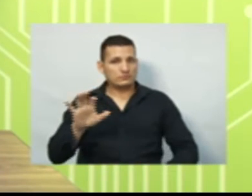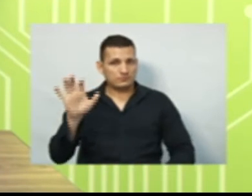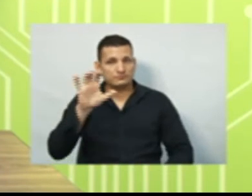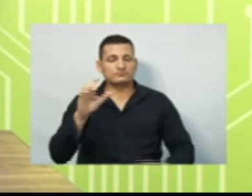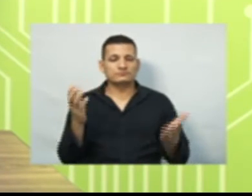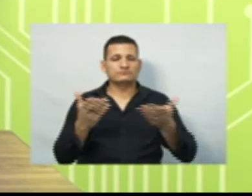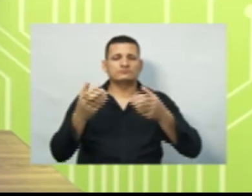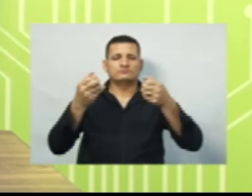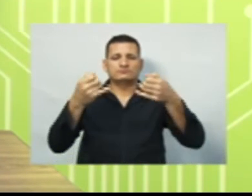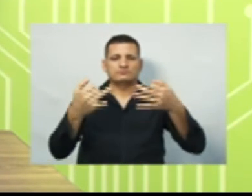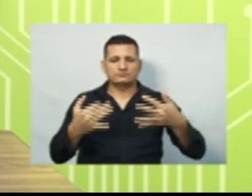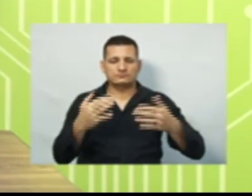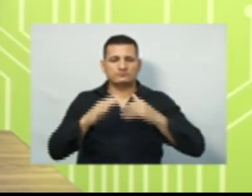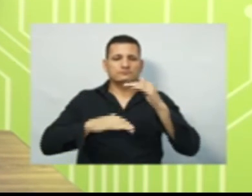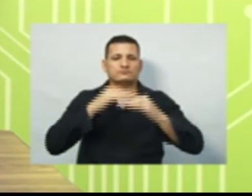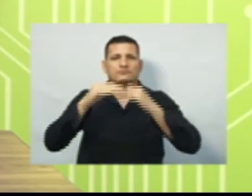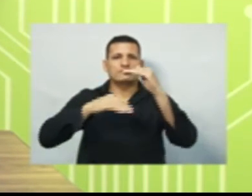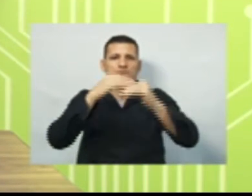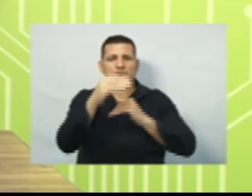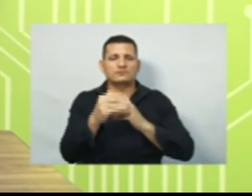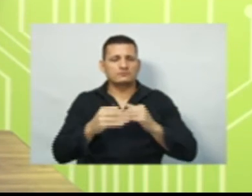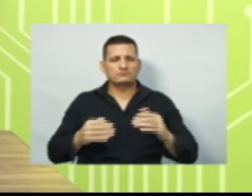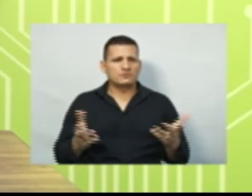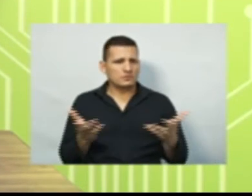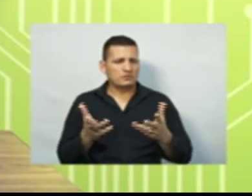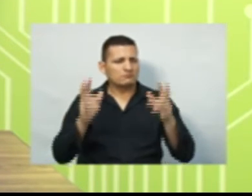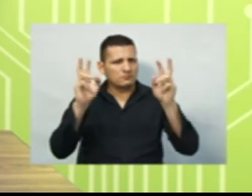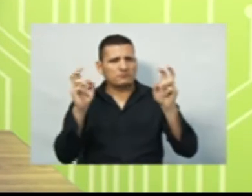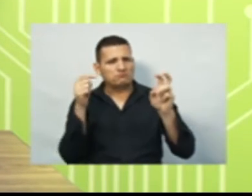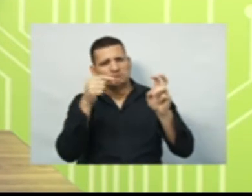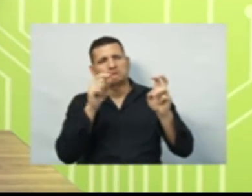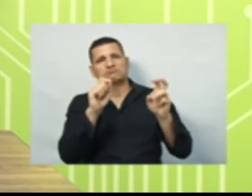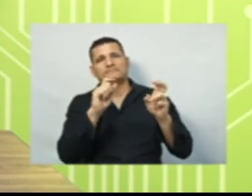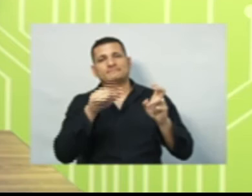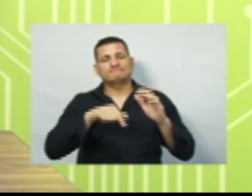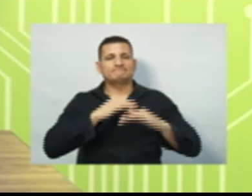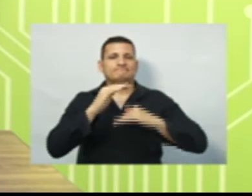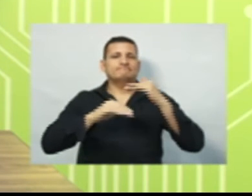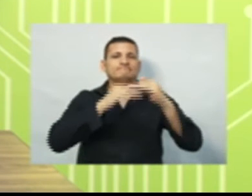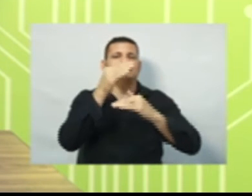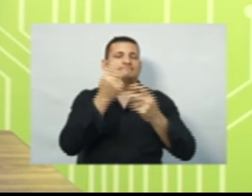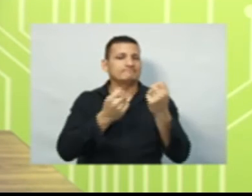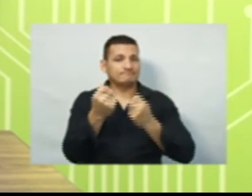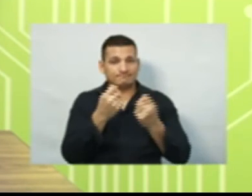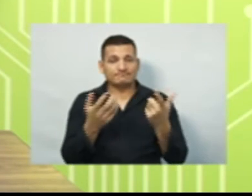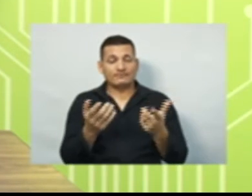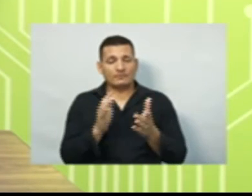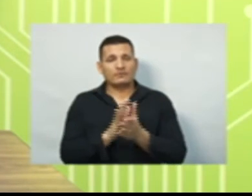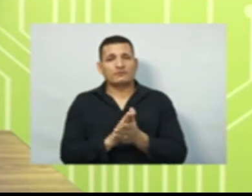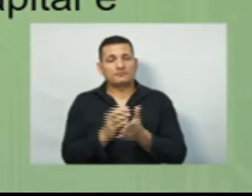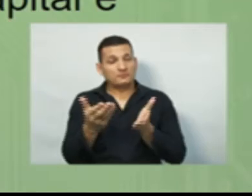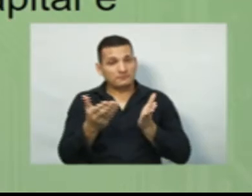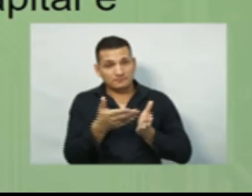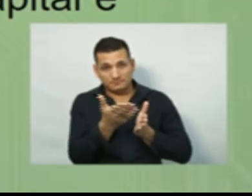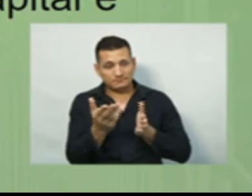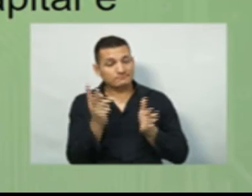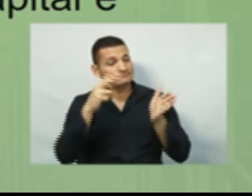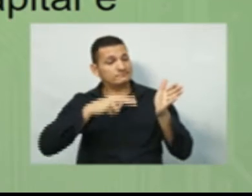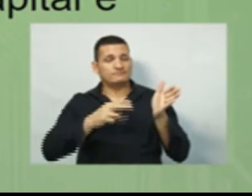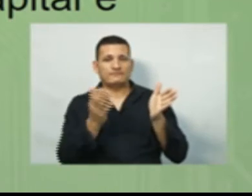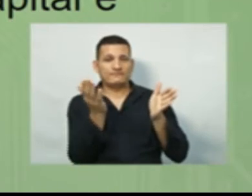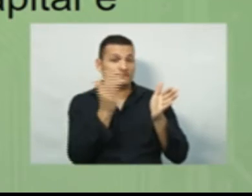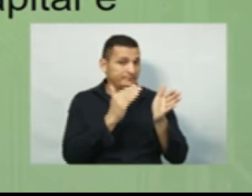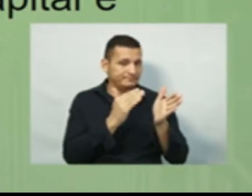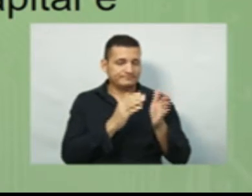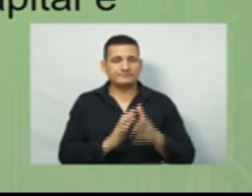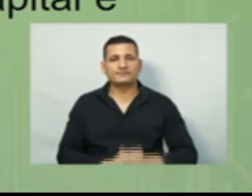desenvolvimento. O texto de hoje teve esse tema, vai abordar a questão do desenvolvimento econômico. Convido vocês, vamos à leitura do texto?